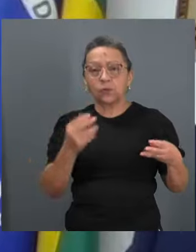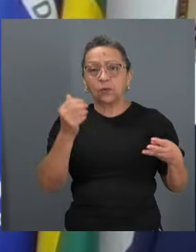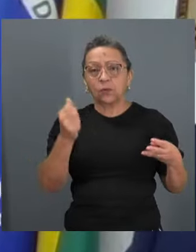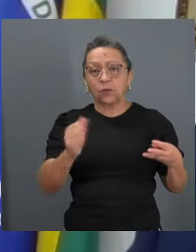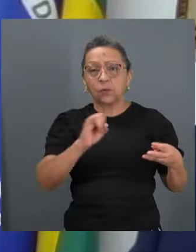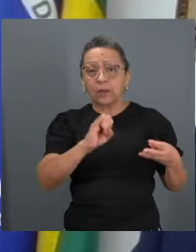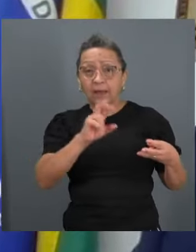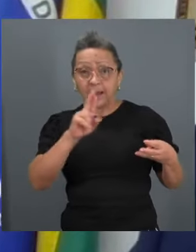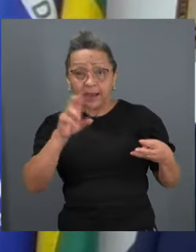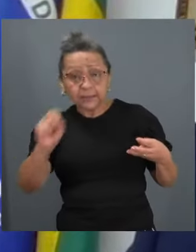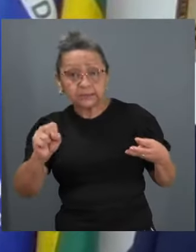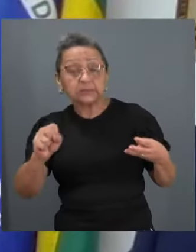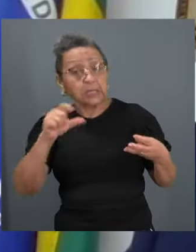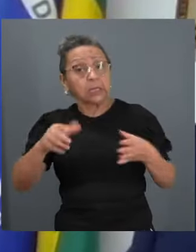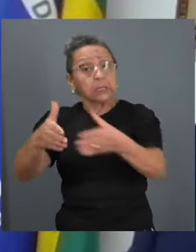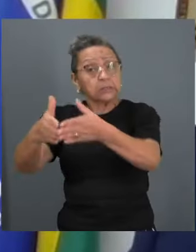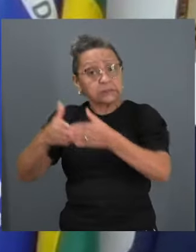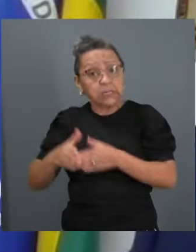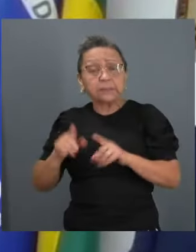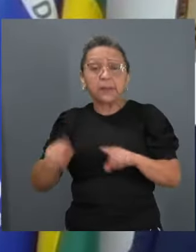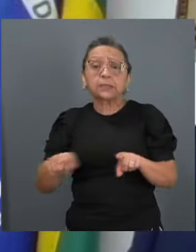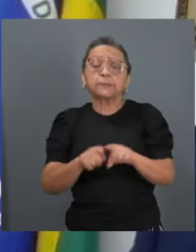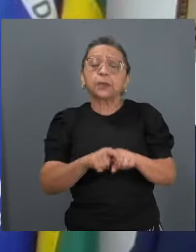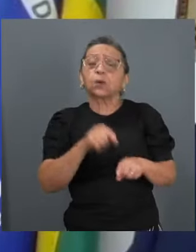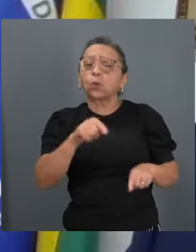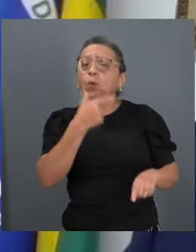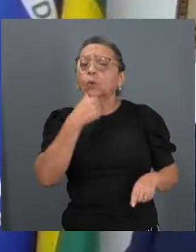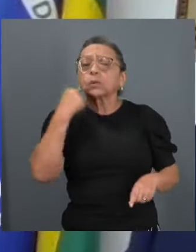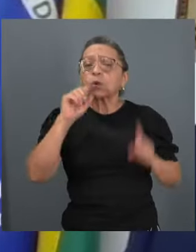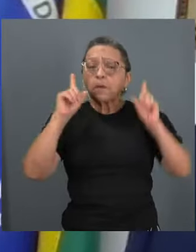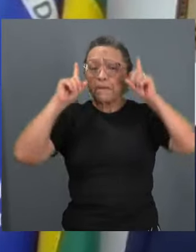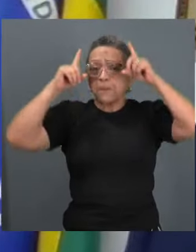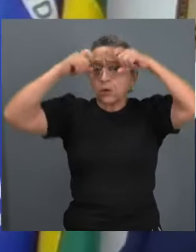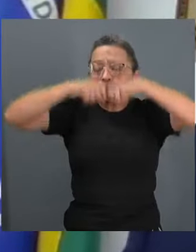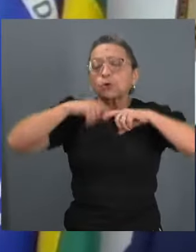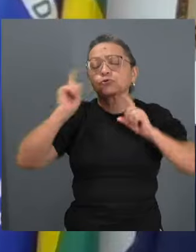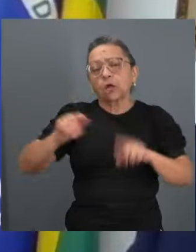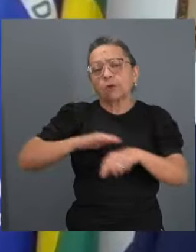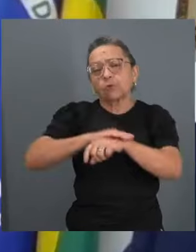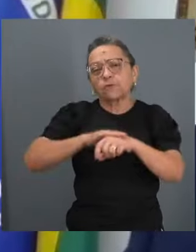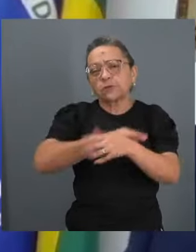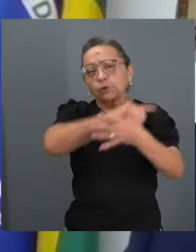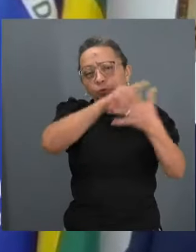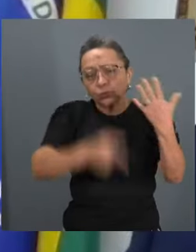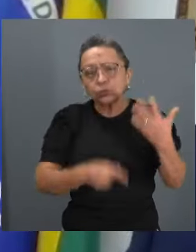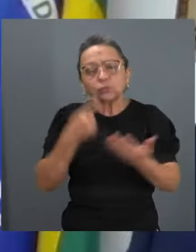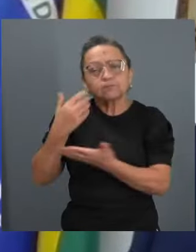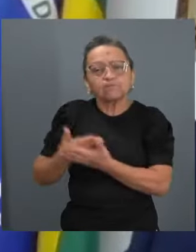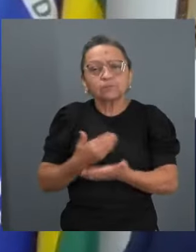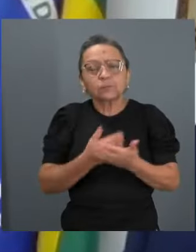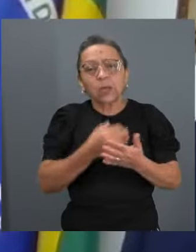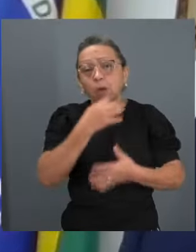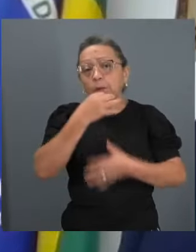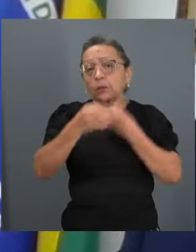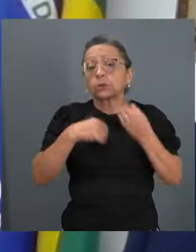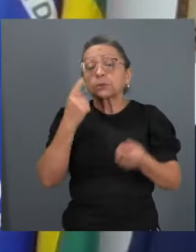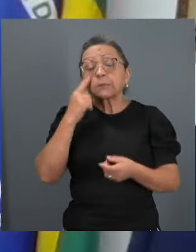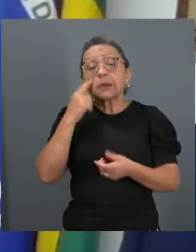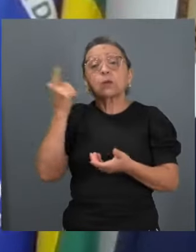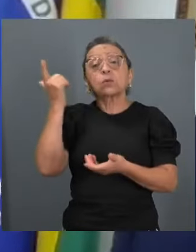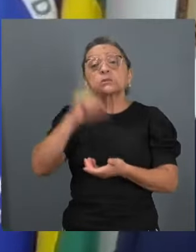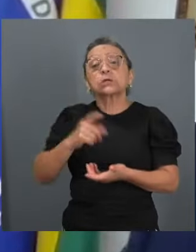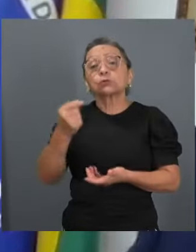de licença, e com o próprio senador Mourão, das iniciativas que nós estamos tendo para pegar o fundo eleitoral